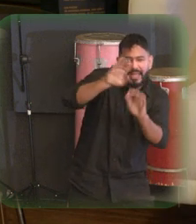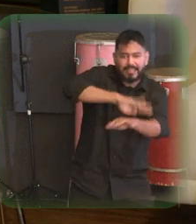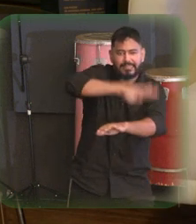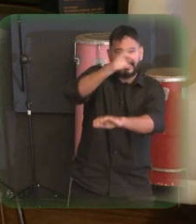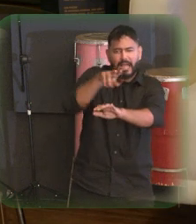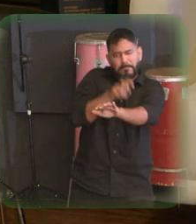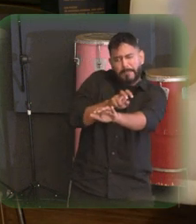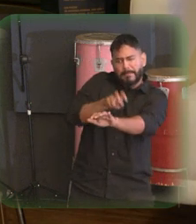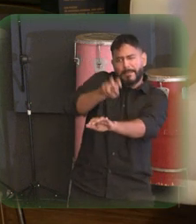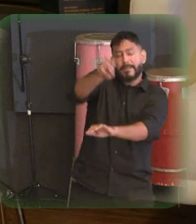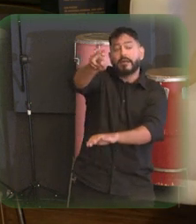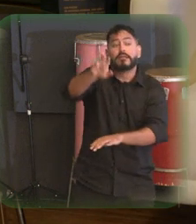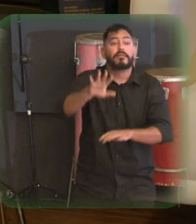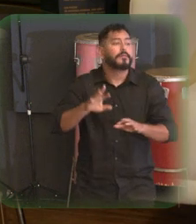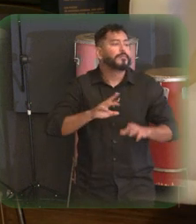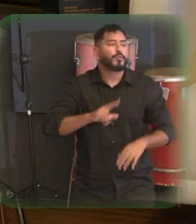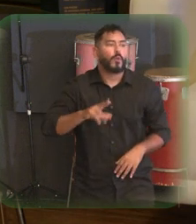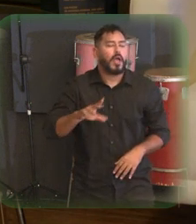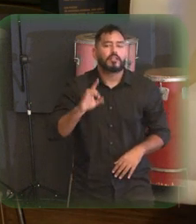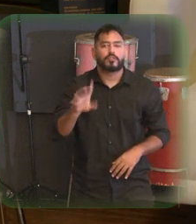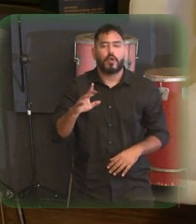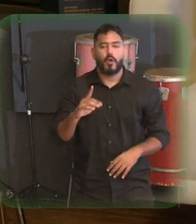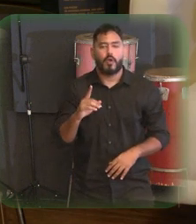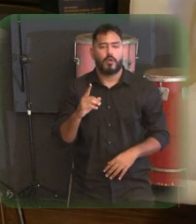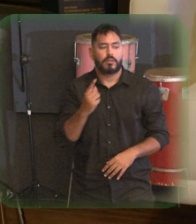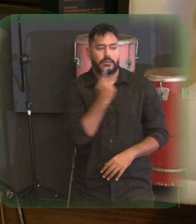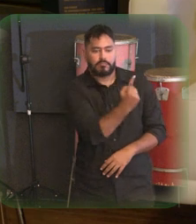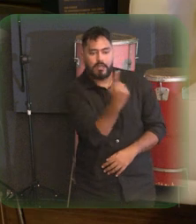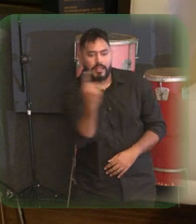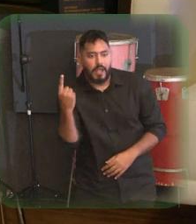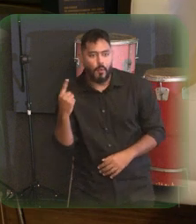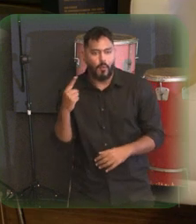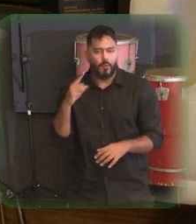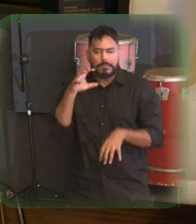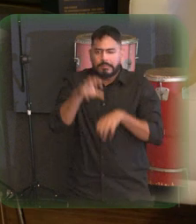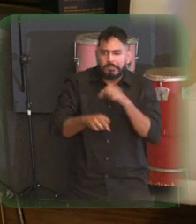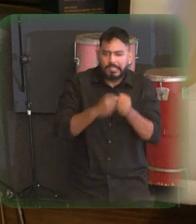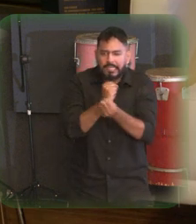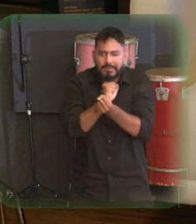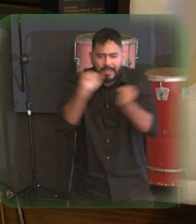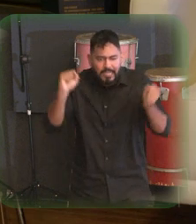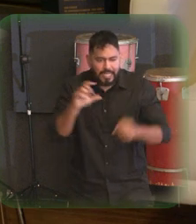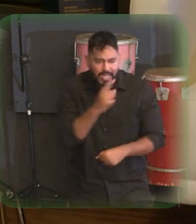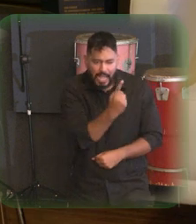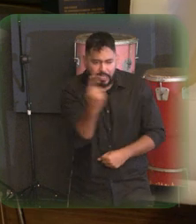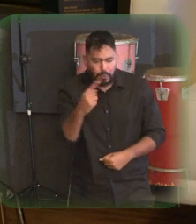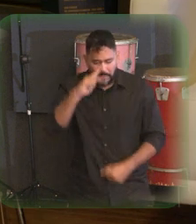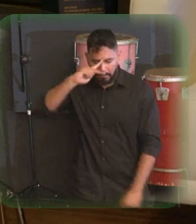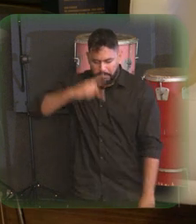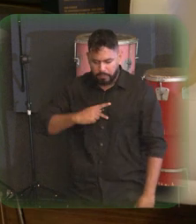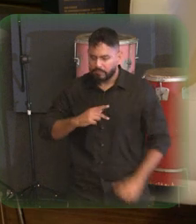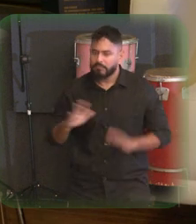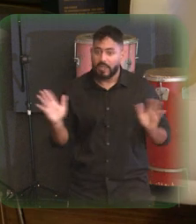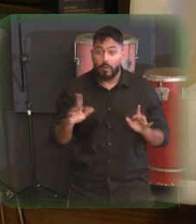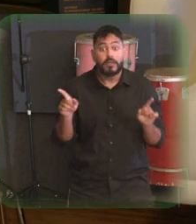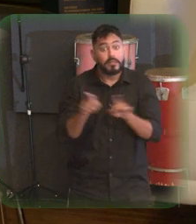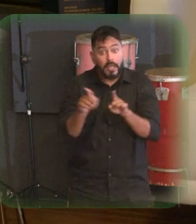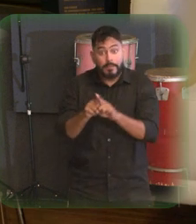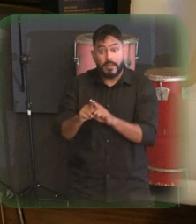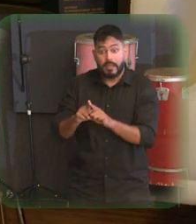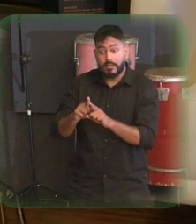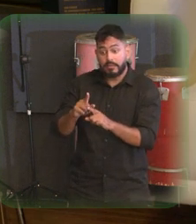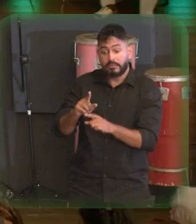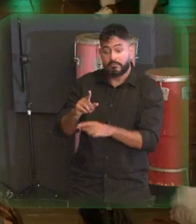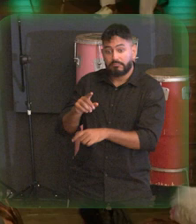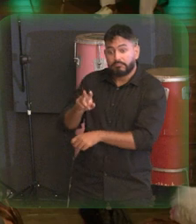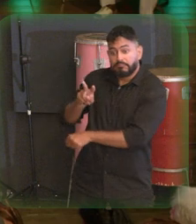só por uma questão individual da busca pela liberdade, e, sobretudo, uma questão de libertação de um povo,